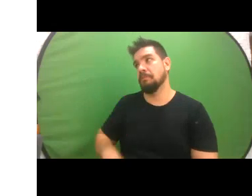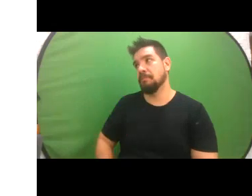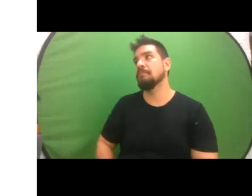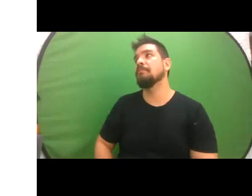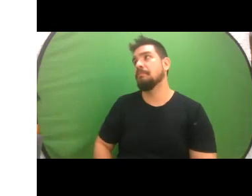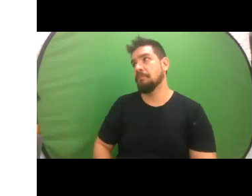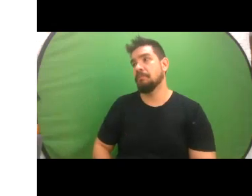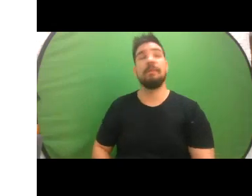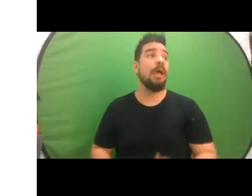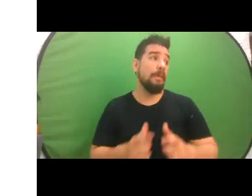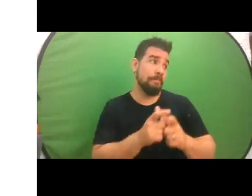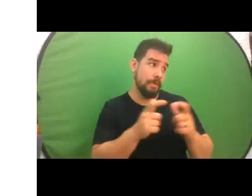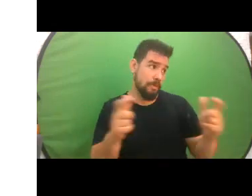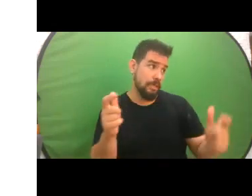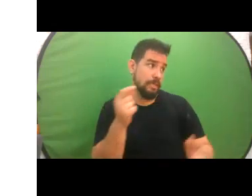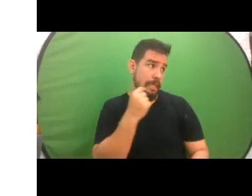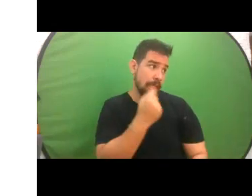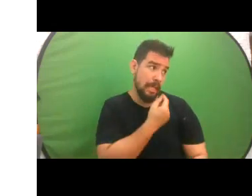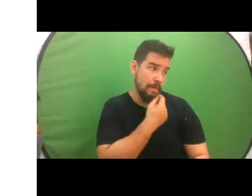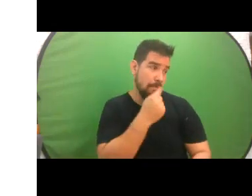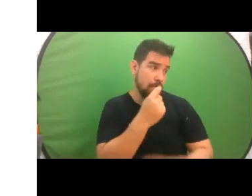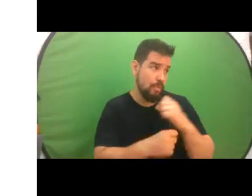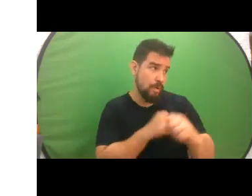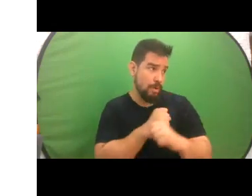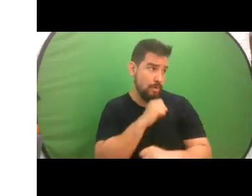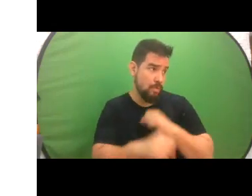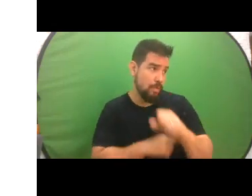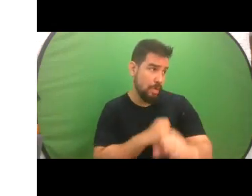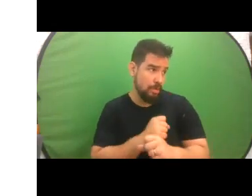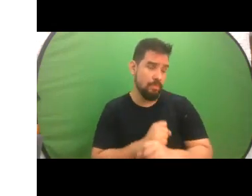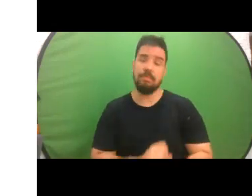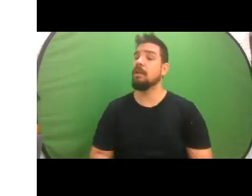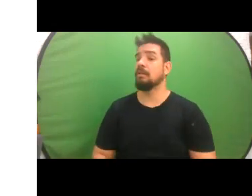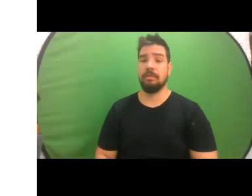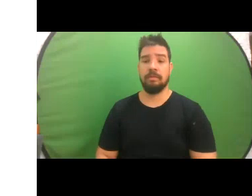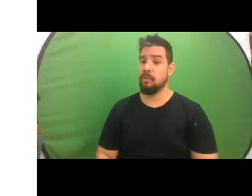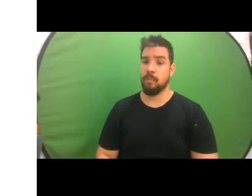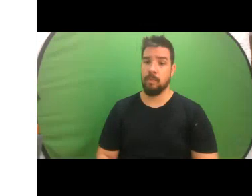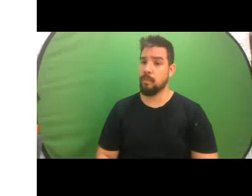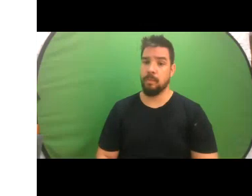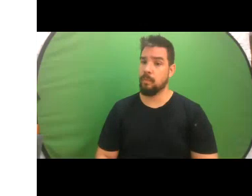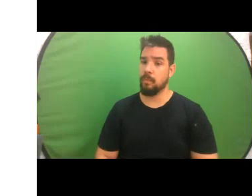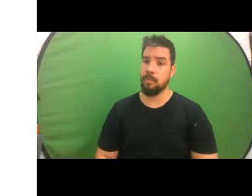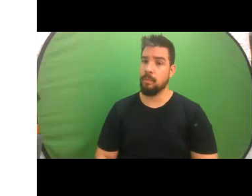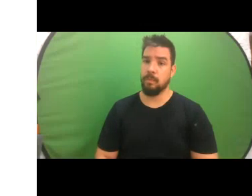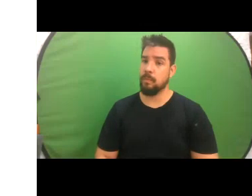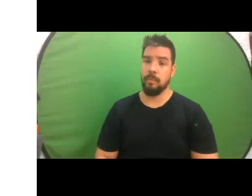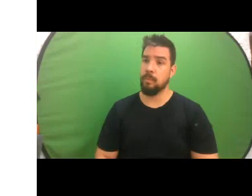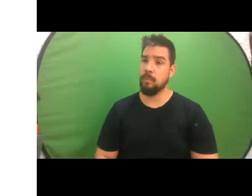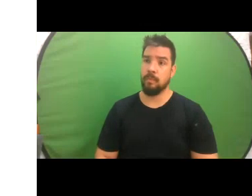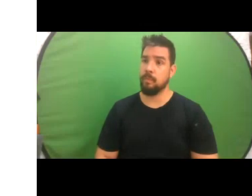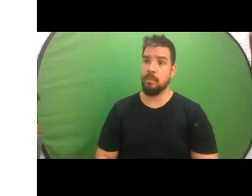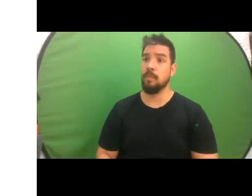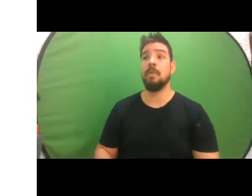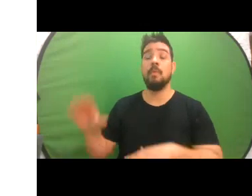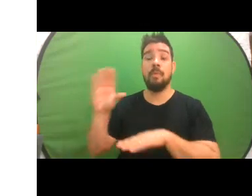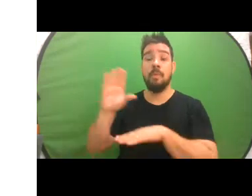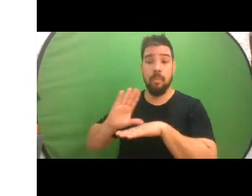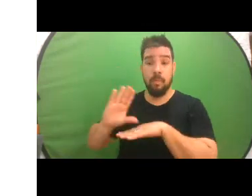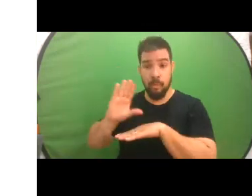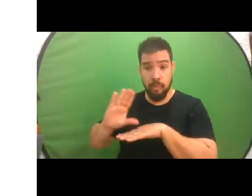começa tudo em setembro, né? De todos os anos consecutivos. Não, não, não. O nosso curso começou